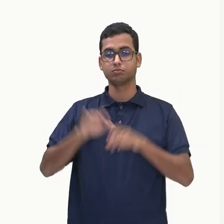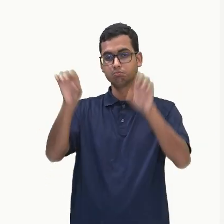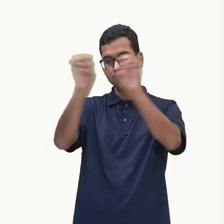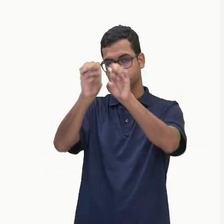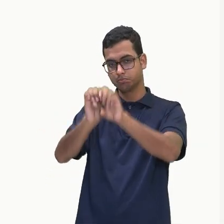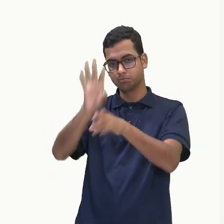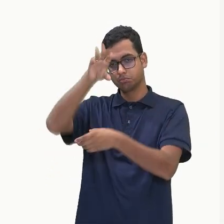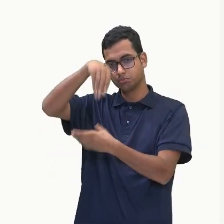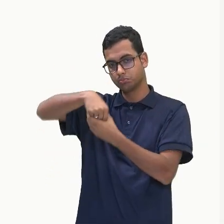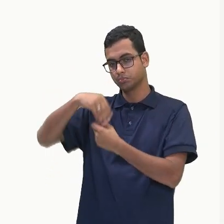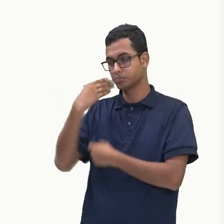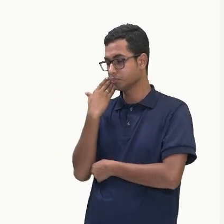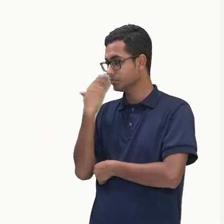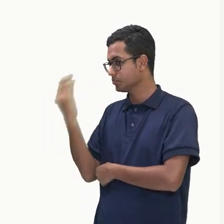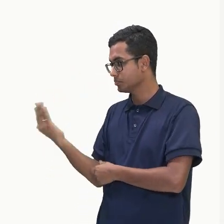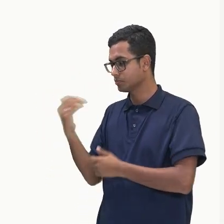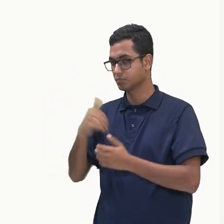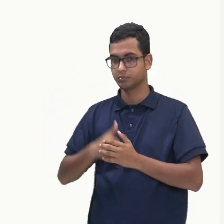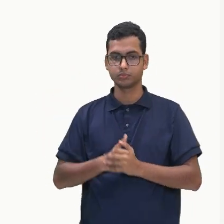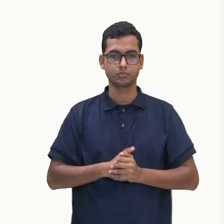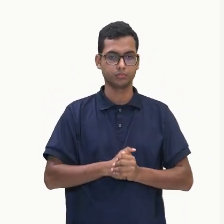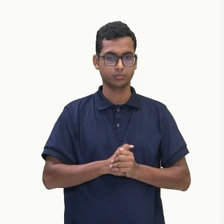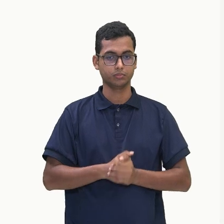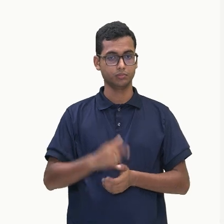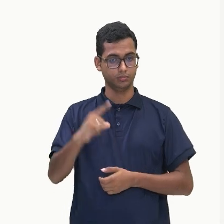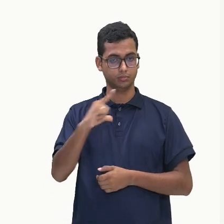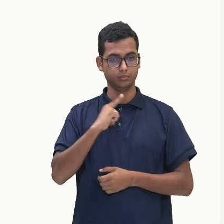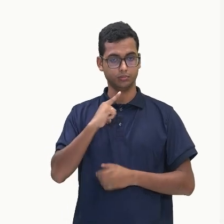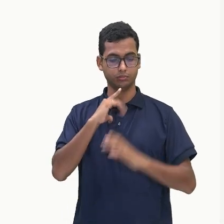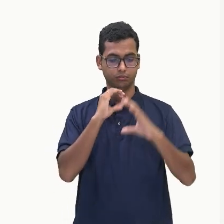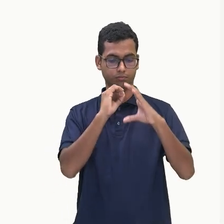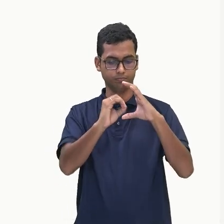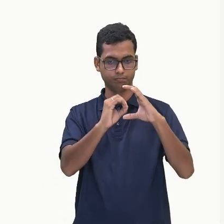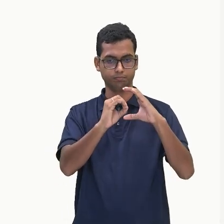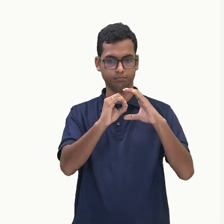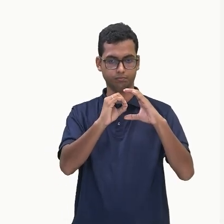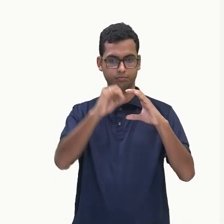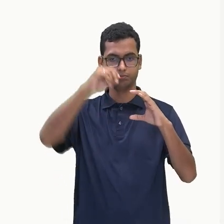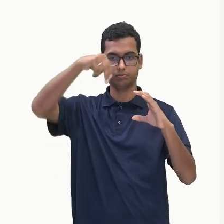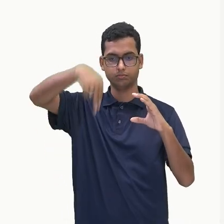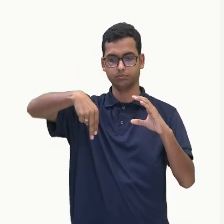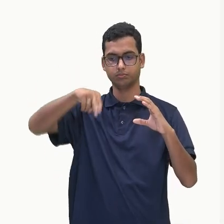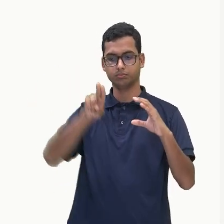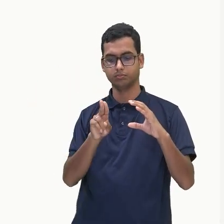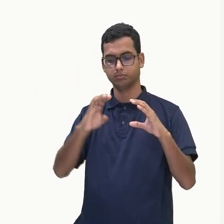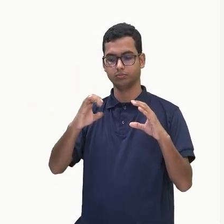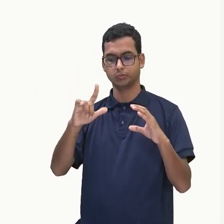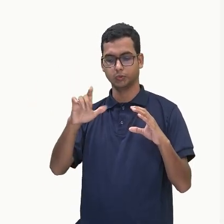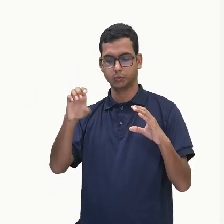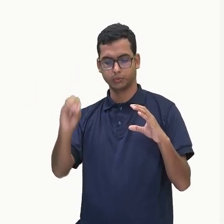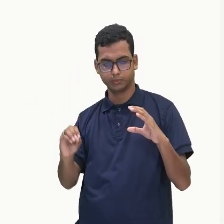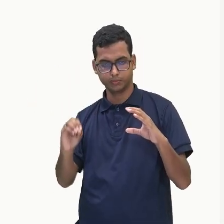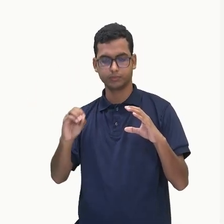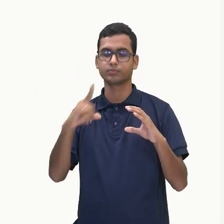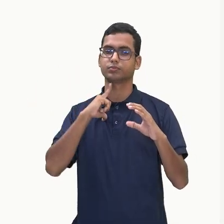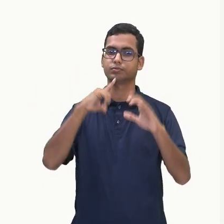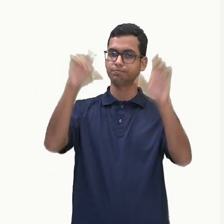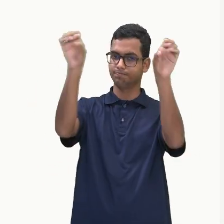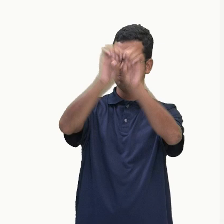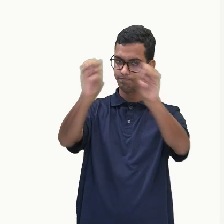núcleo, contendo o nucleolo. A gente vai já detalhar um pouquinho aqui as informações sobre essa